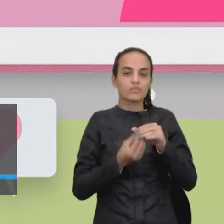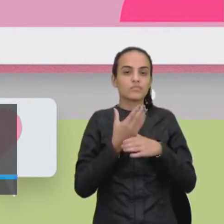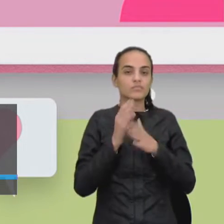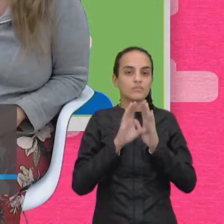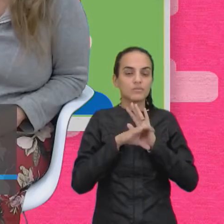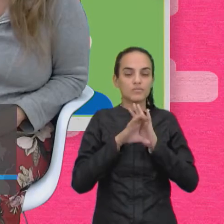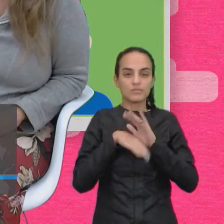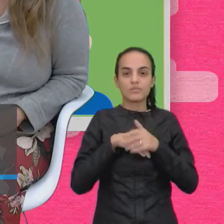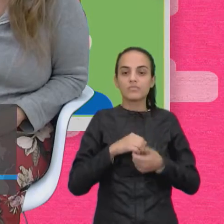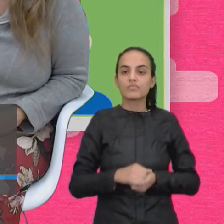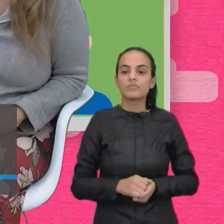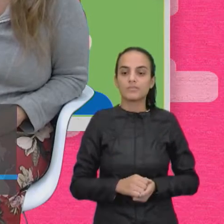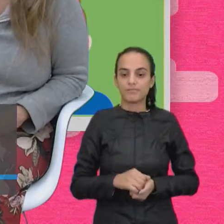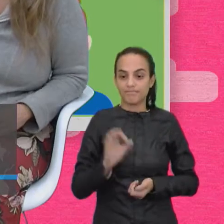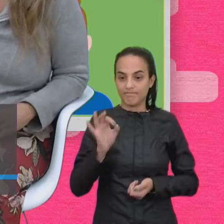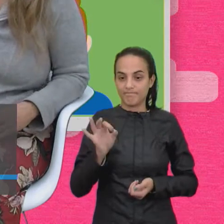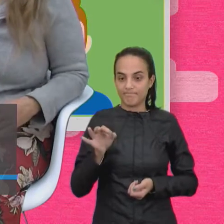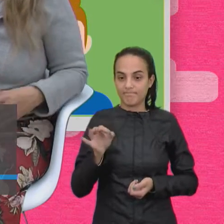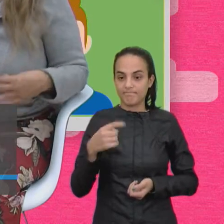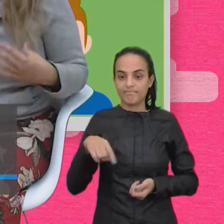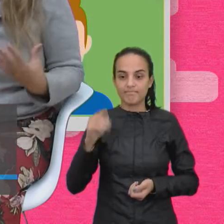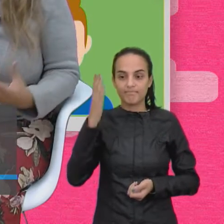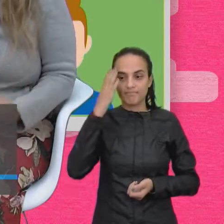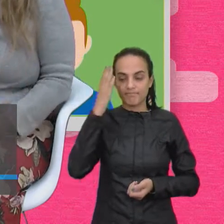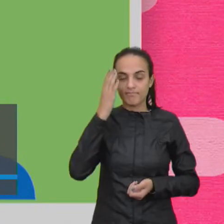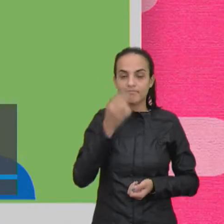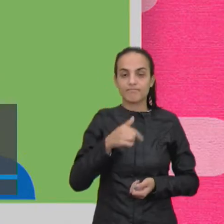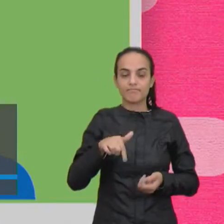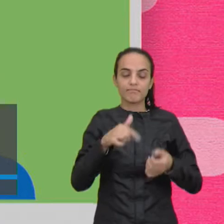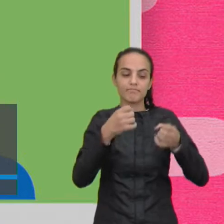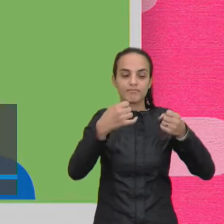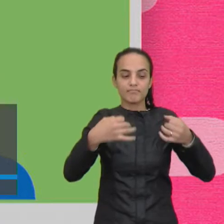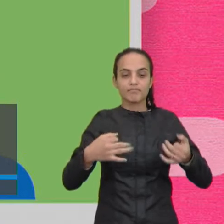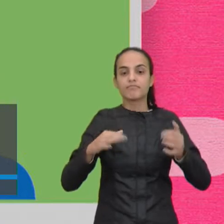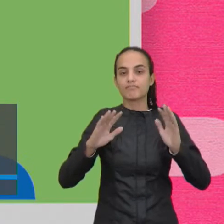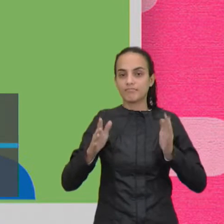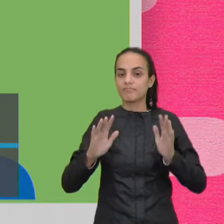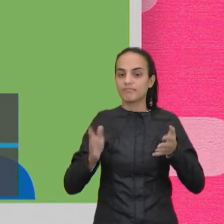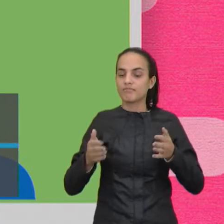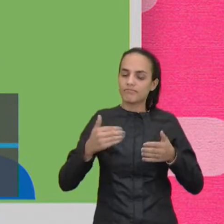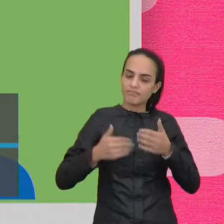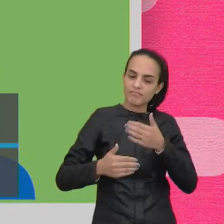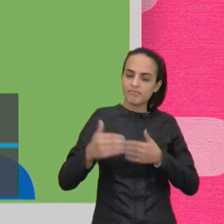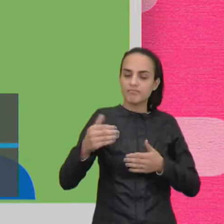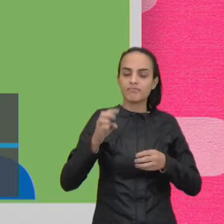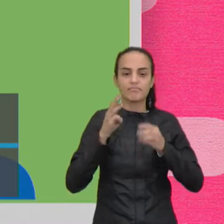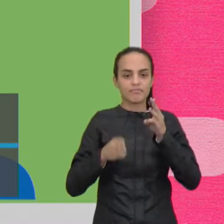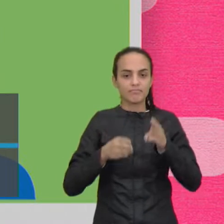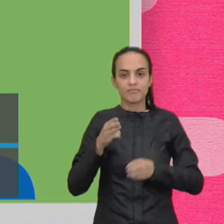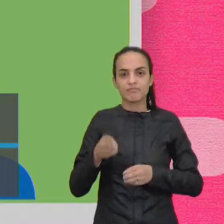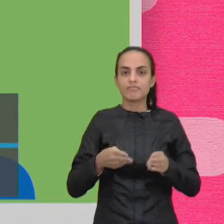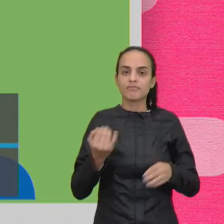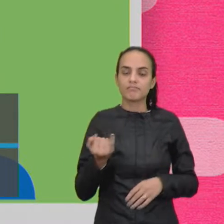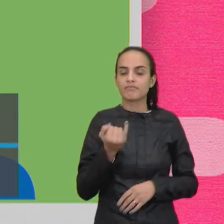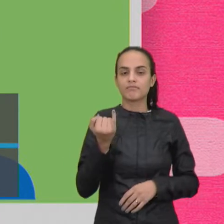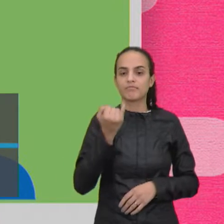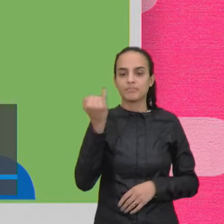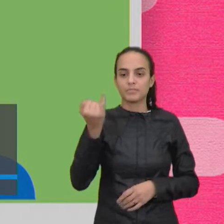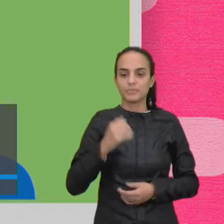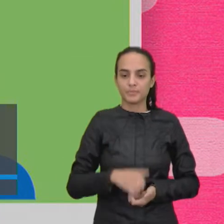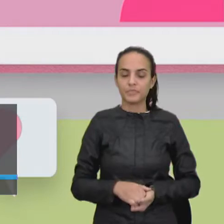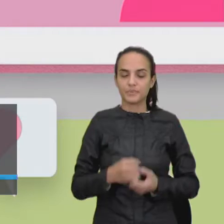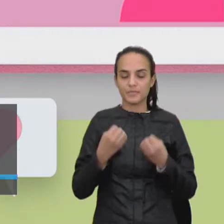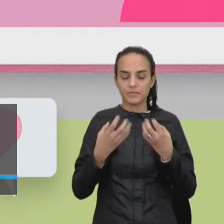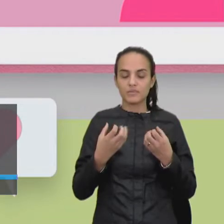né, Prof. Fernanda? Mas com certeza, isso eu sei que a gente já vem falando ao longo desse bimestre, é muito importante. Muito